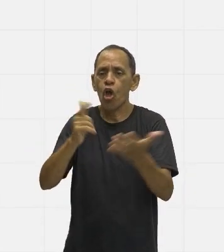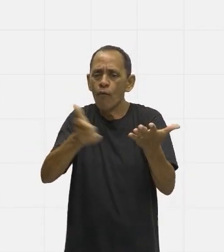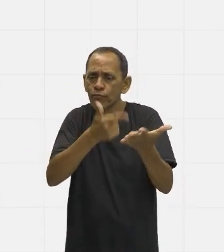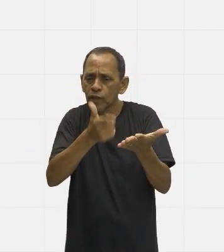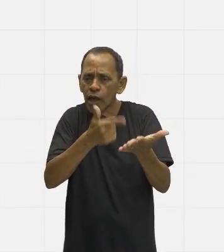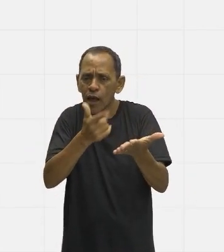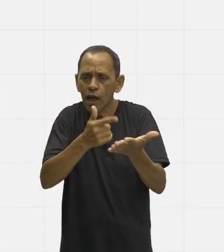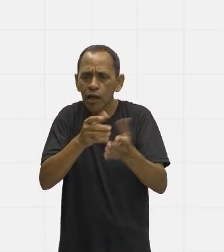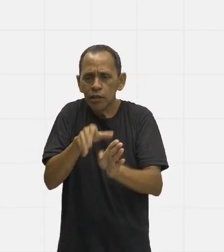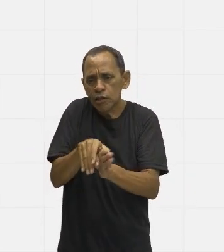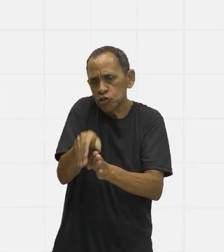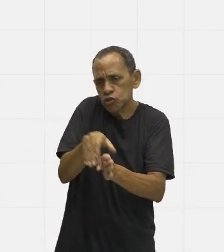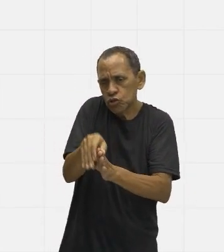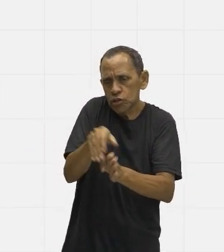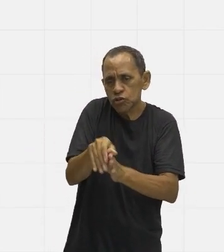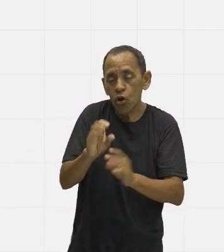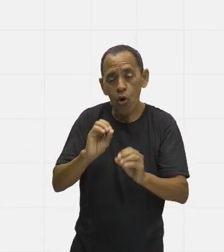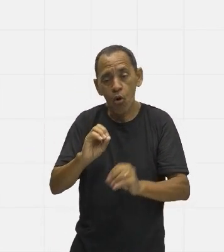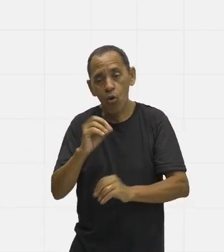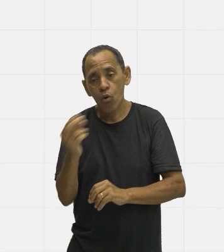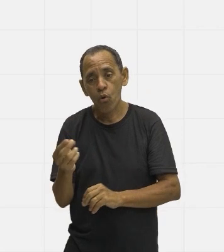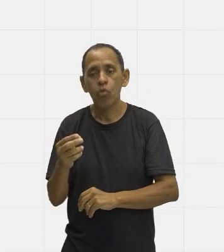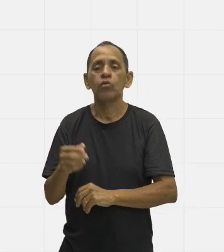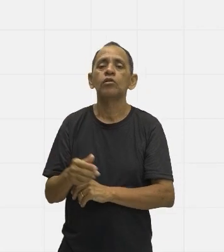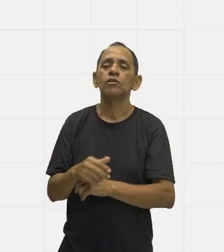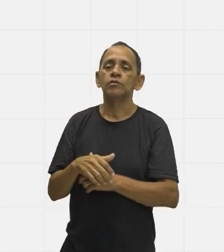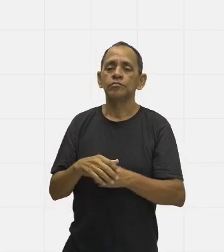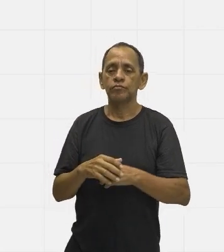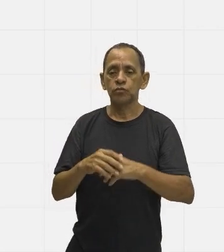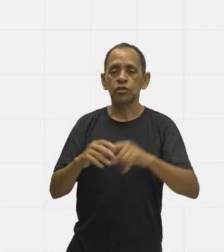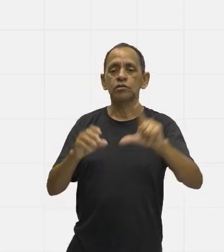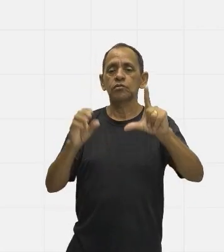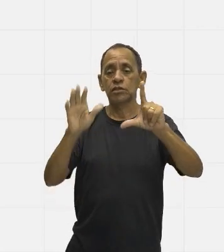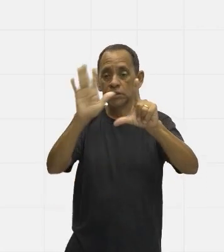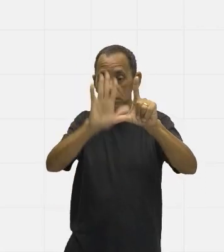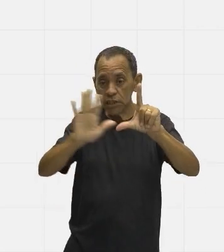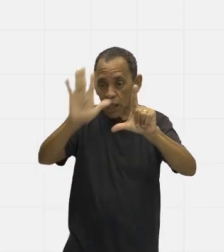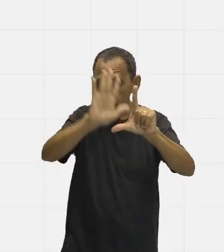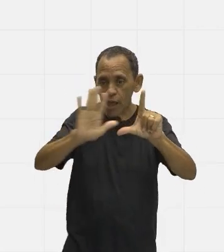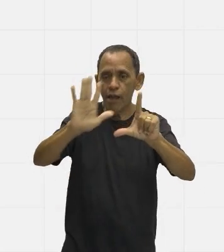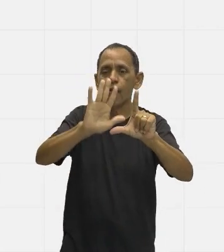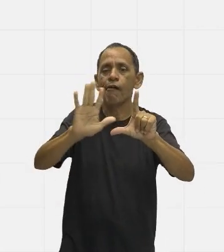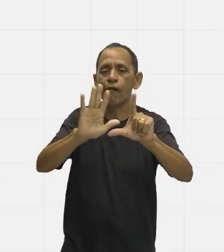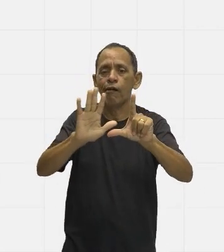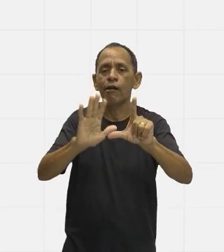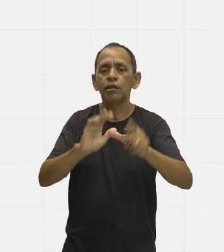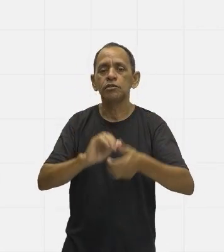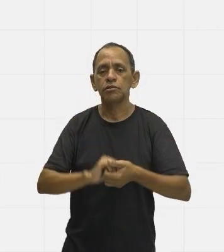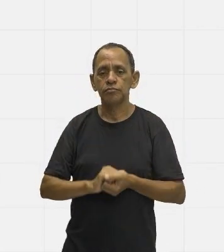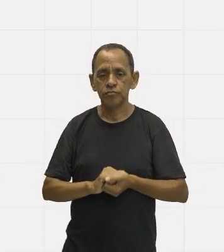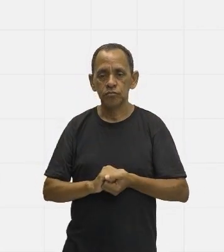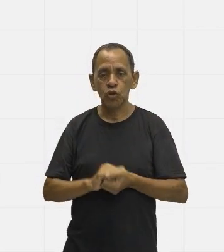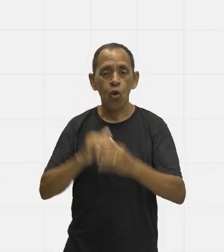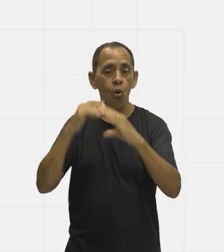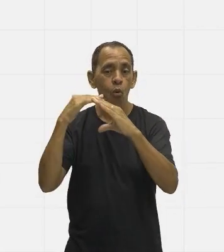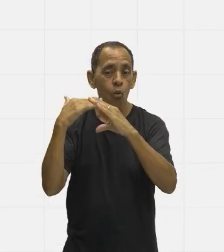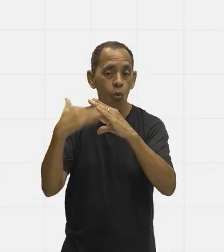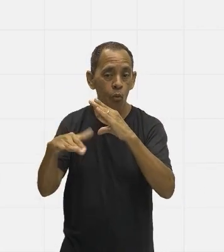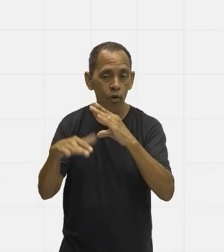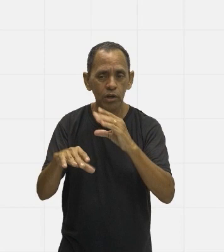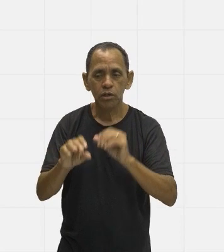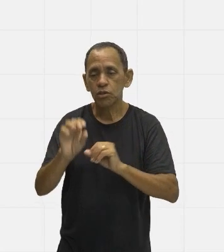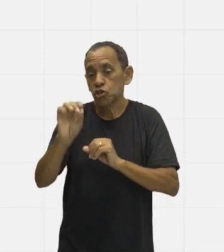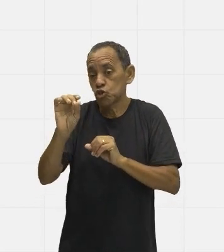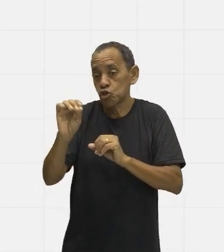QR Code na cartela. As respostas dos alunos devem ser enviadas somente quando finalizarem os 3 blocos de